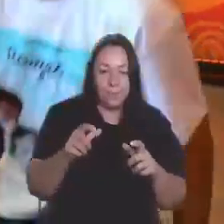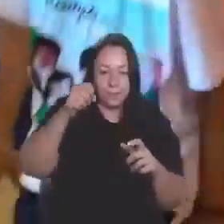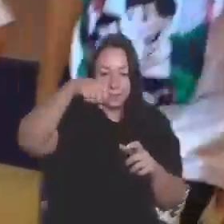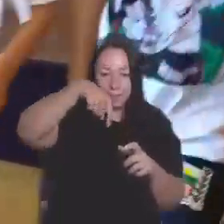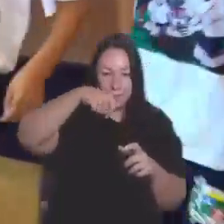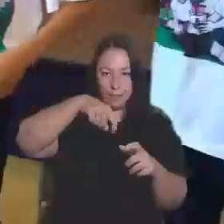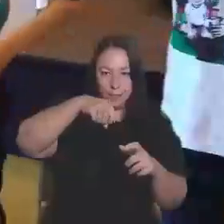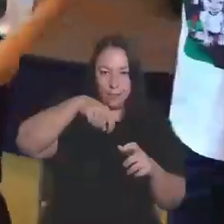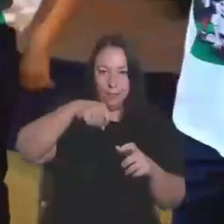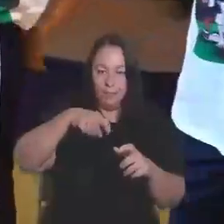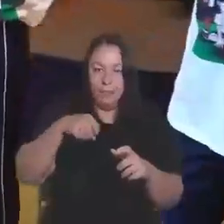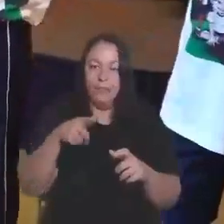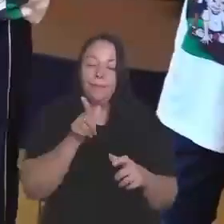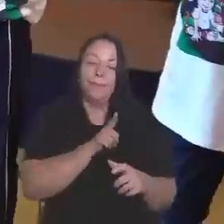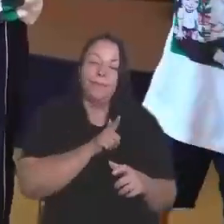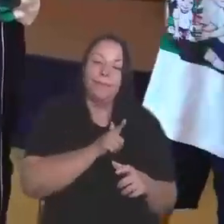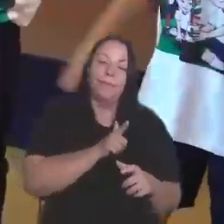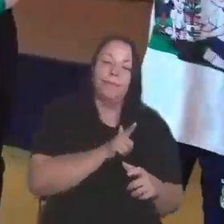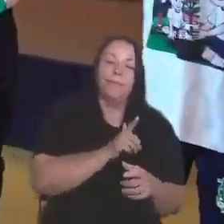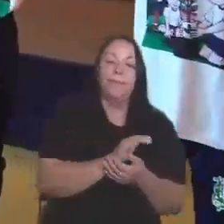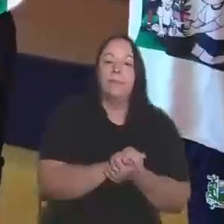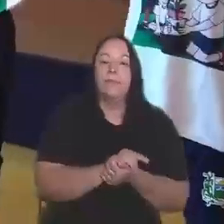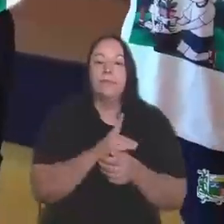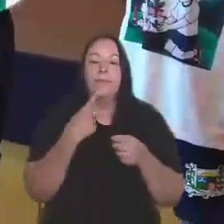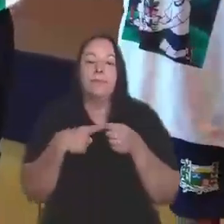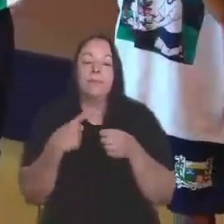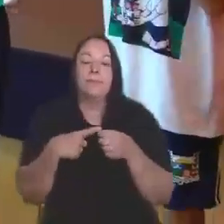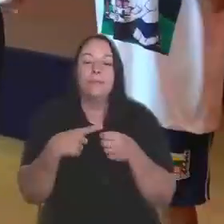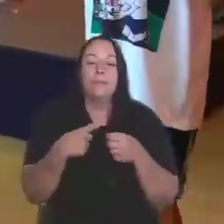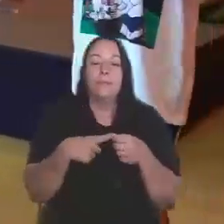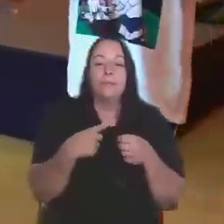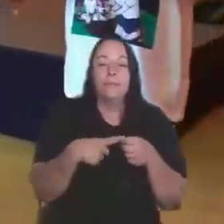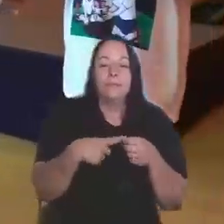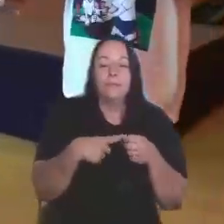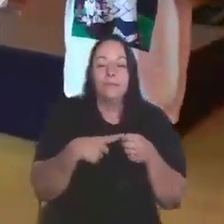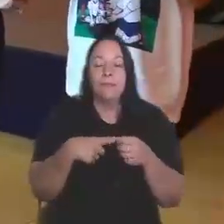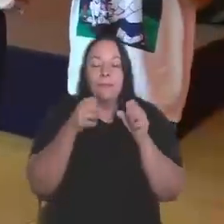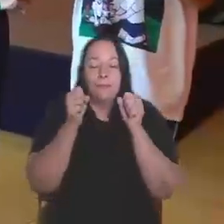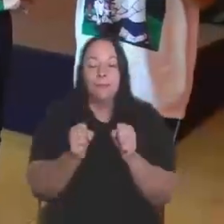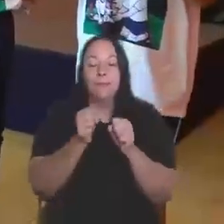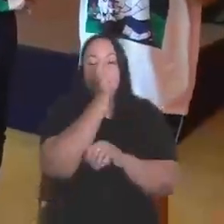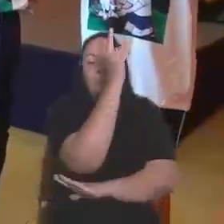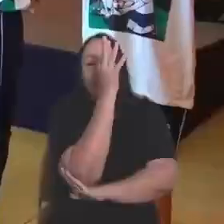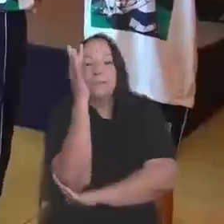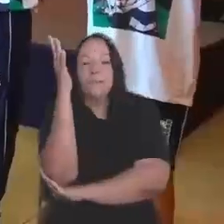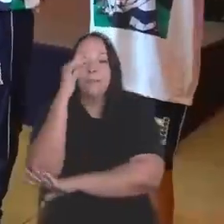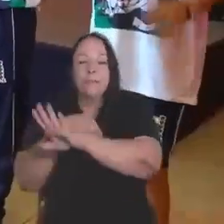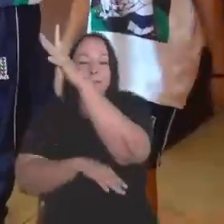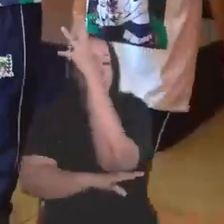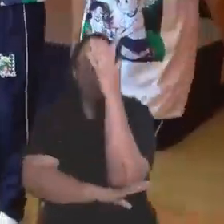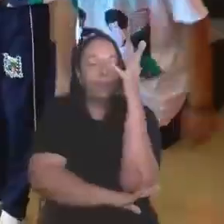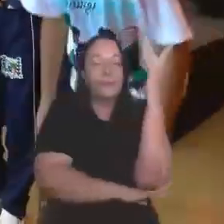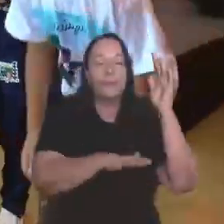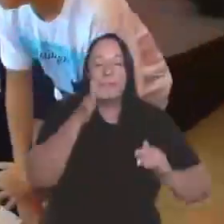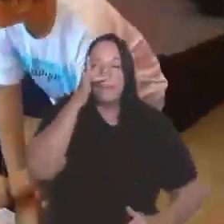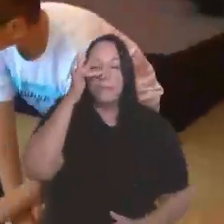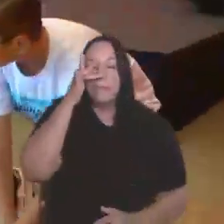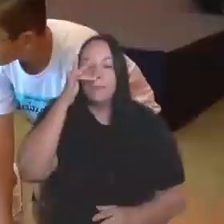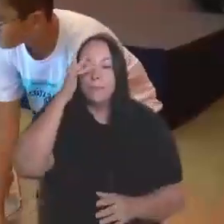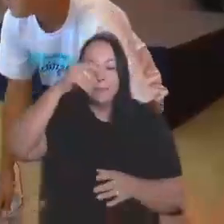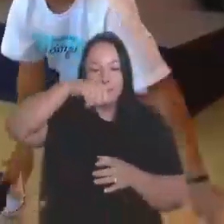um motivo pra crer que a cidade podia florescer. Vamos